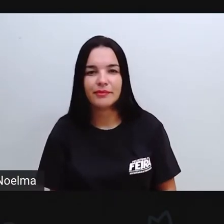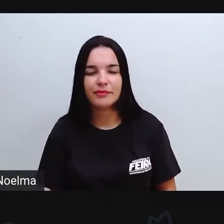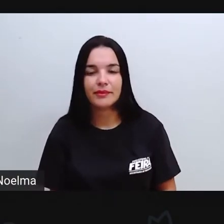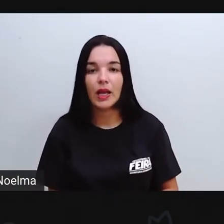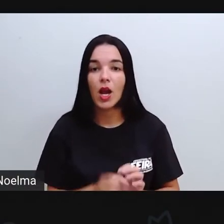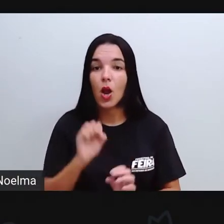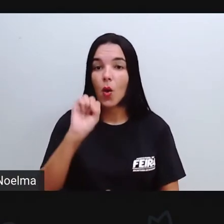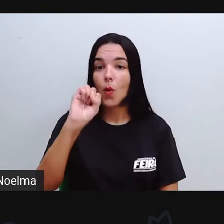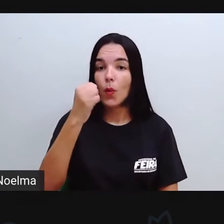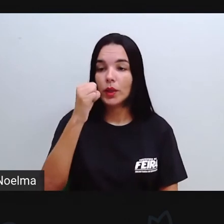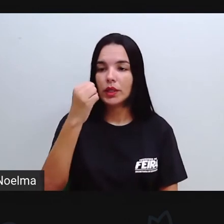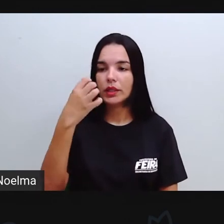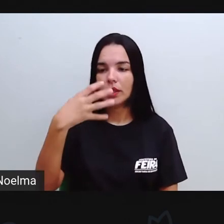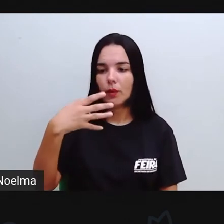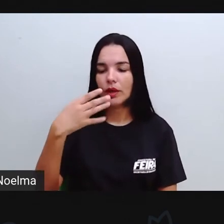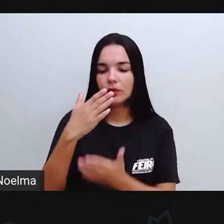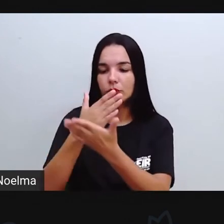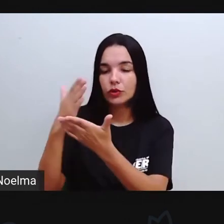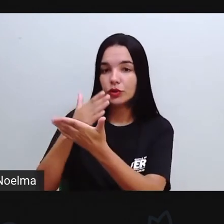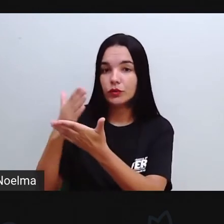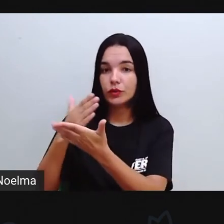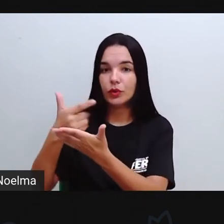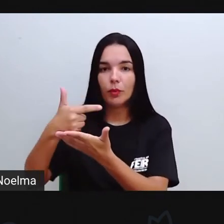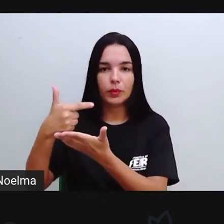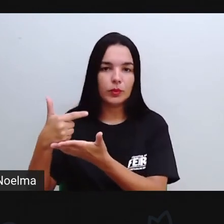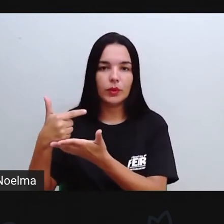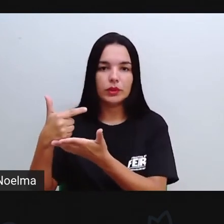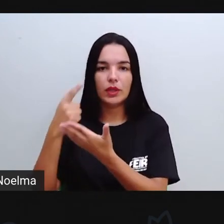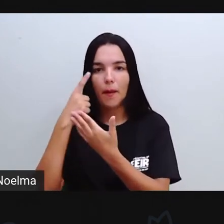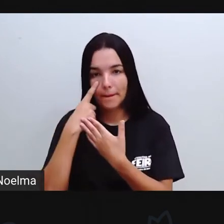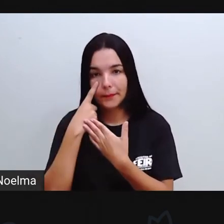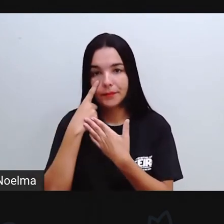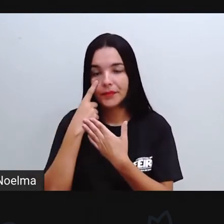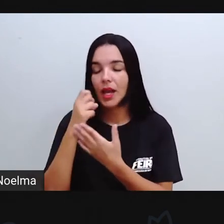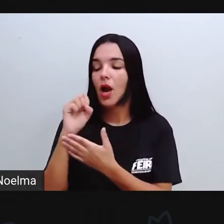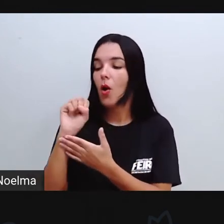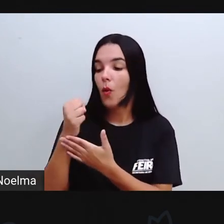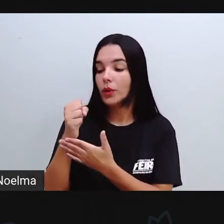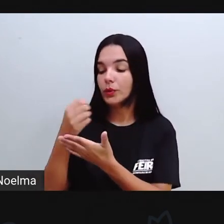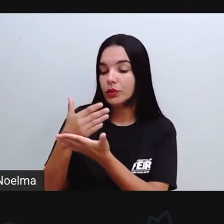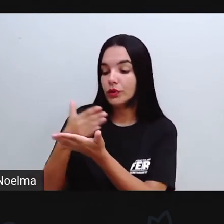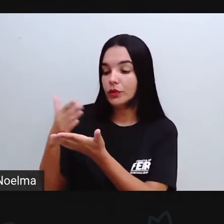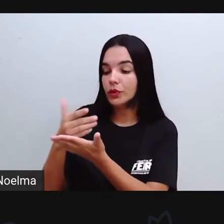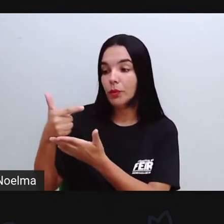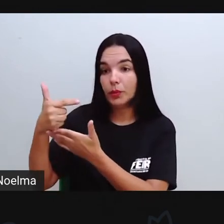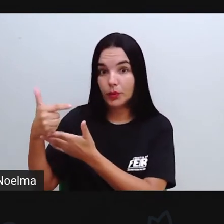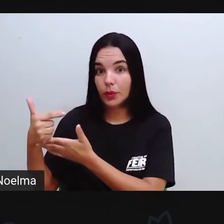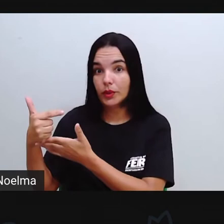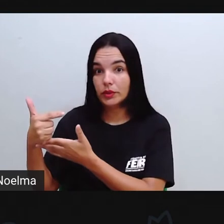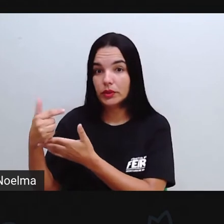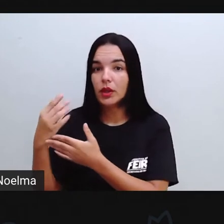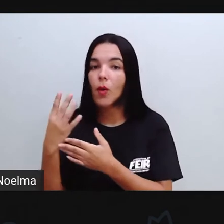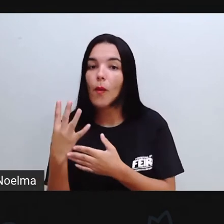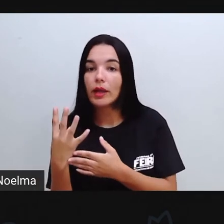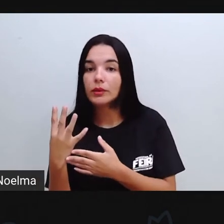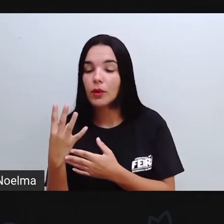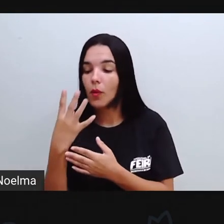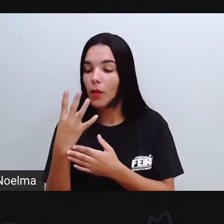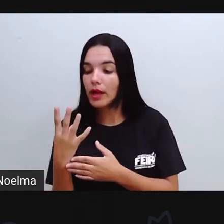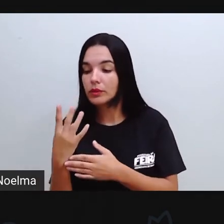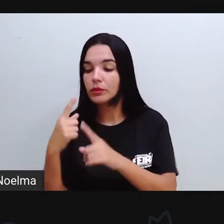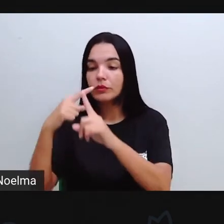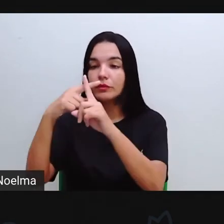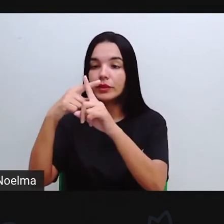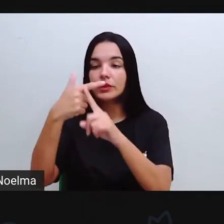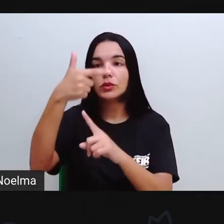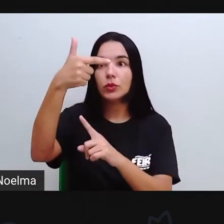84 dividido por 2. Aí a gente divide 8 por 2, 4 vezes 2,